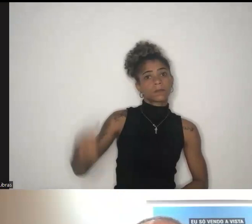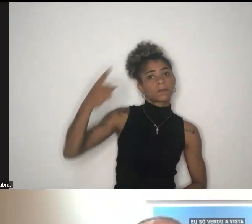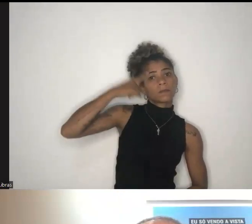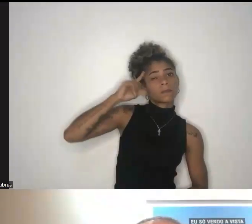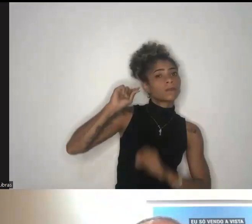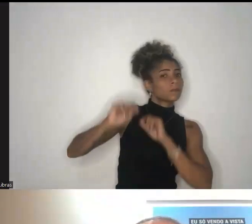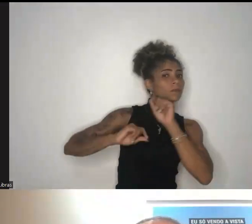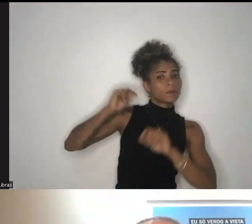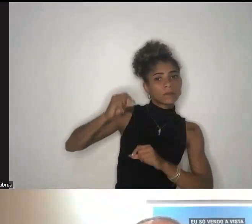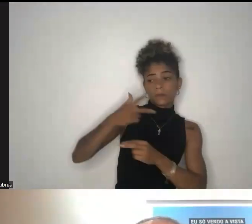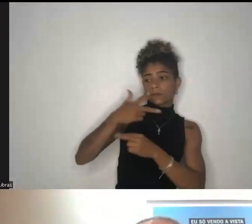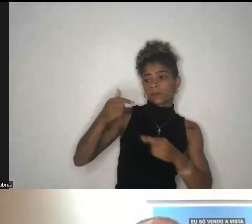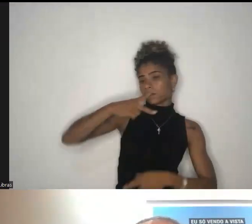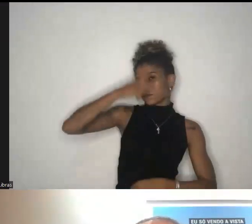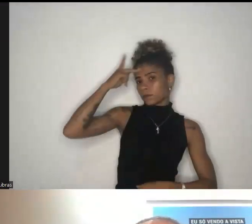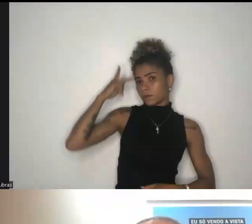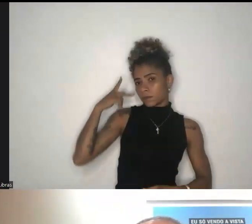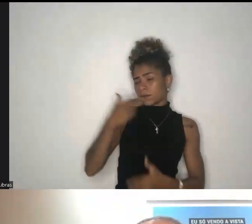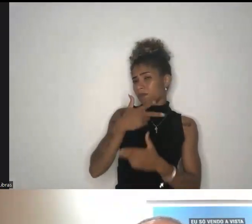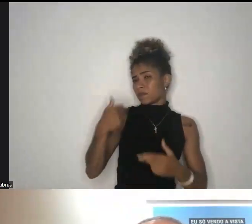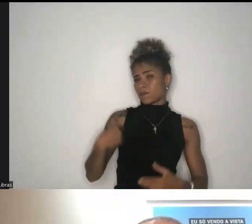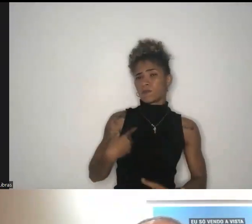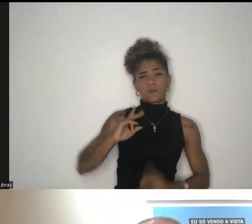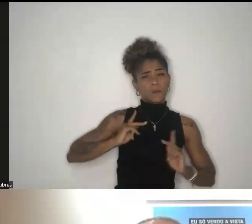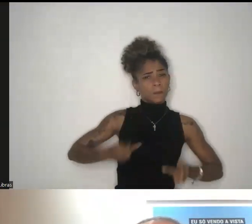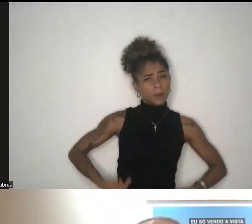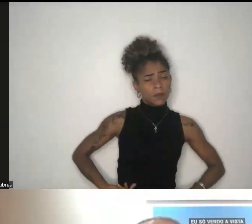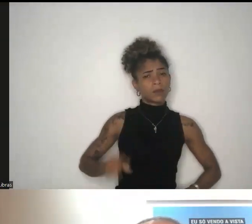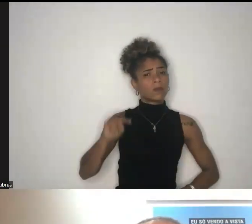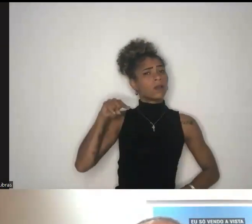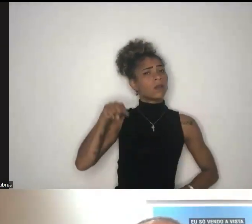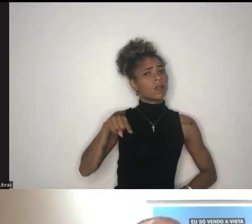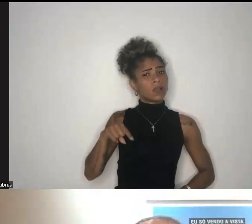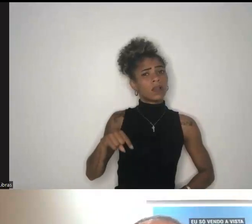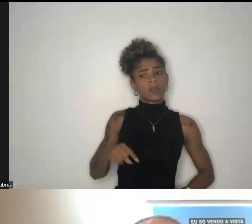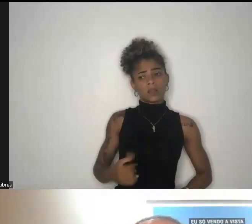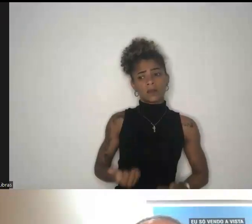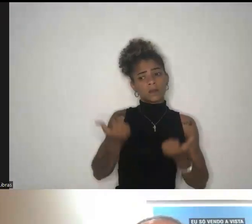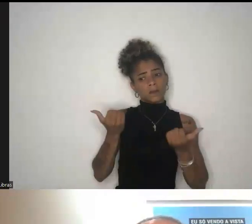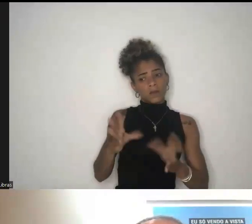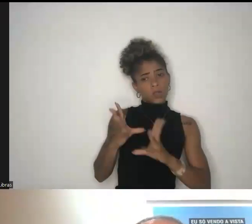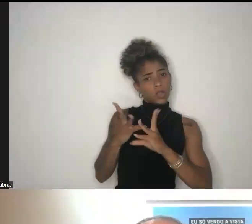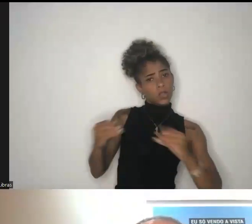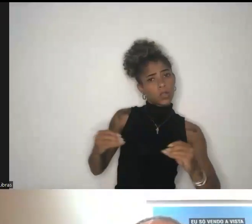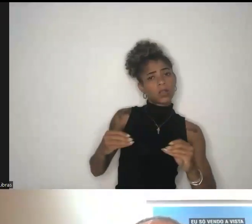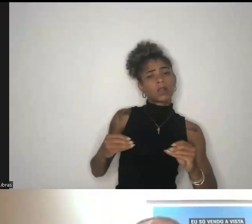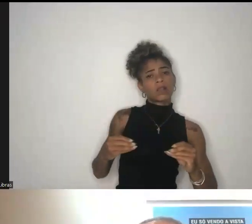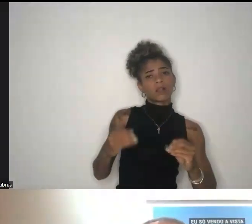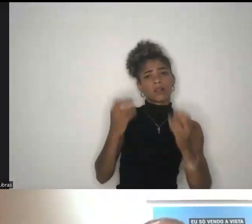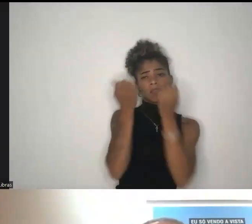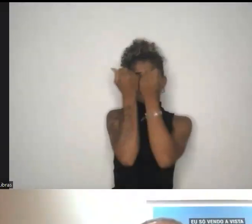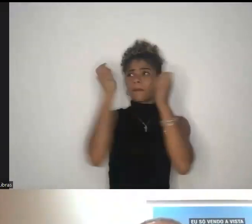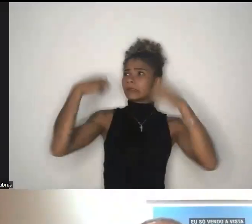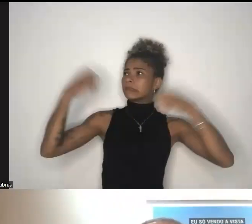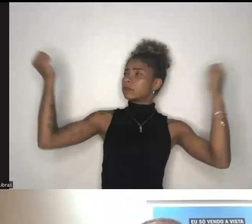milhares de pessoas de que o ser humano ele ele apaga o brilho se ele não tiver essa luz